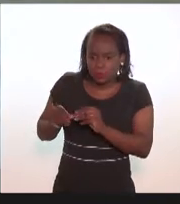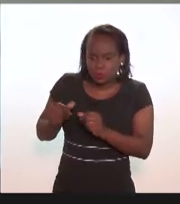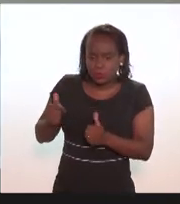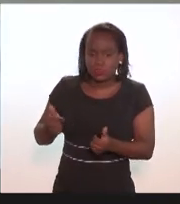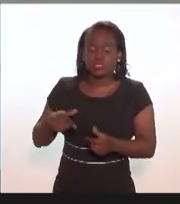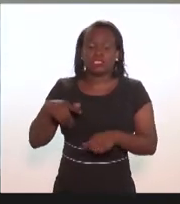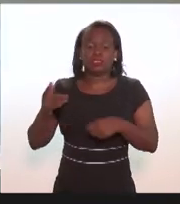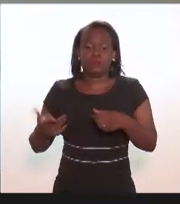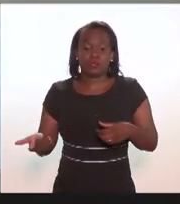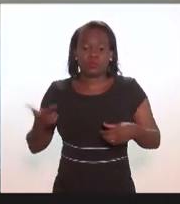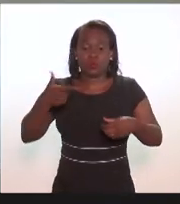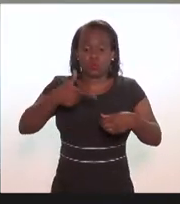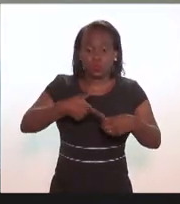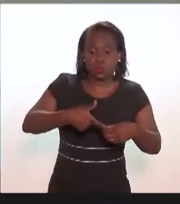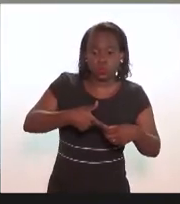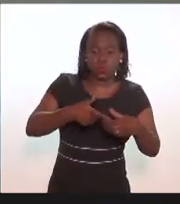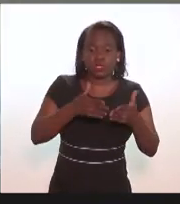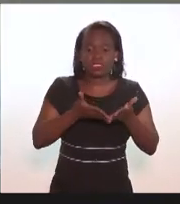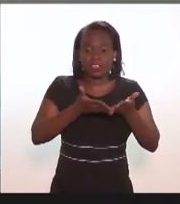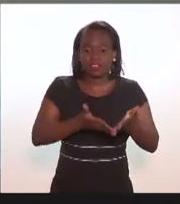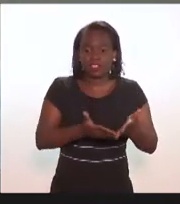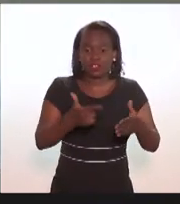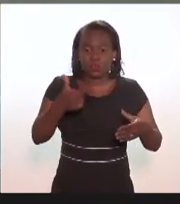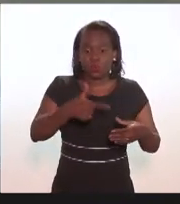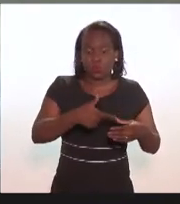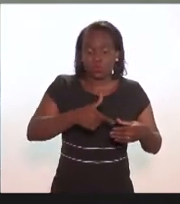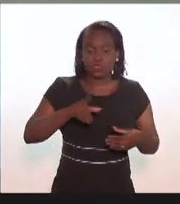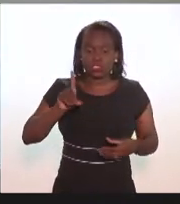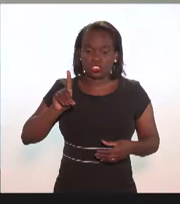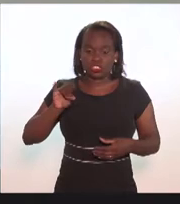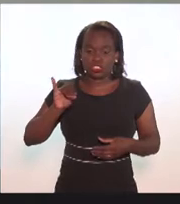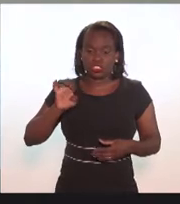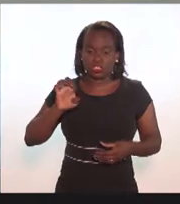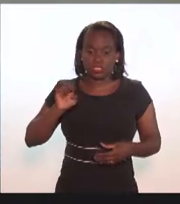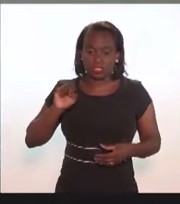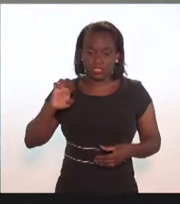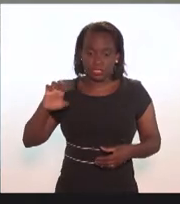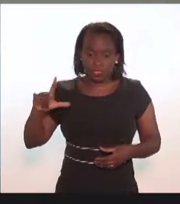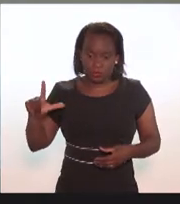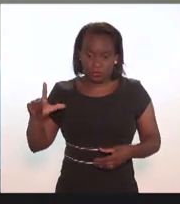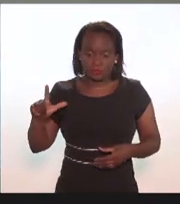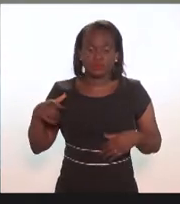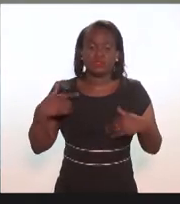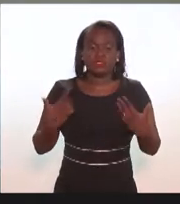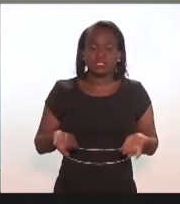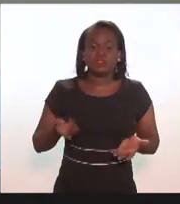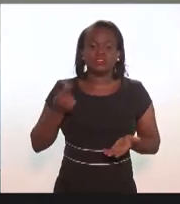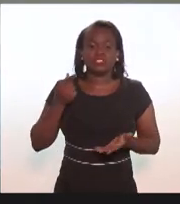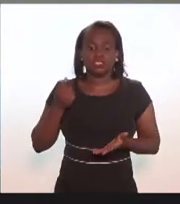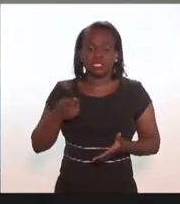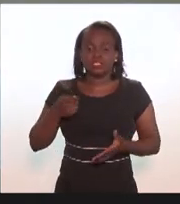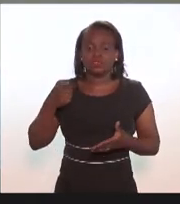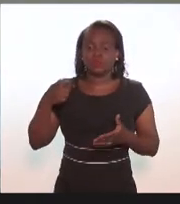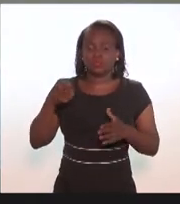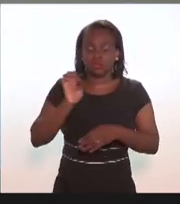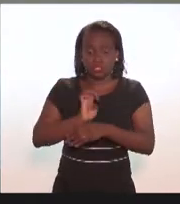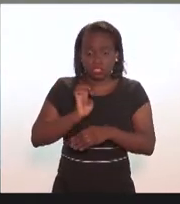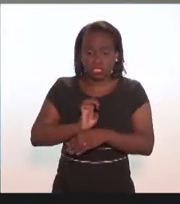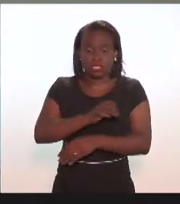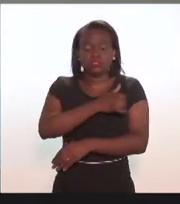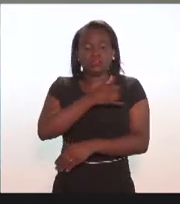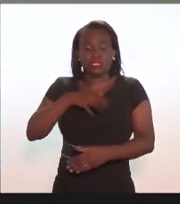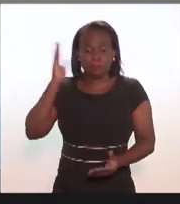e abastecia esses navios de apoio com o chamado diesel marítimo. A Receita Estadual vinha autuando as empresas do setor